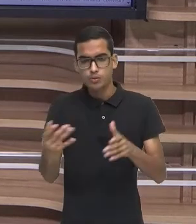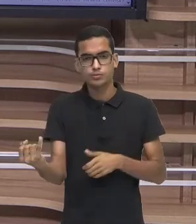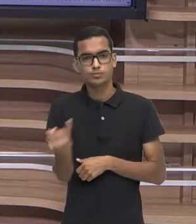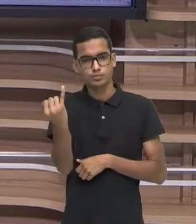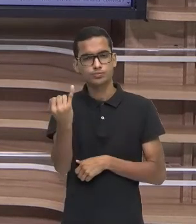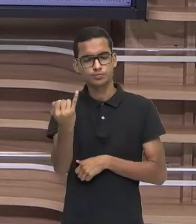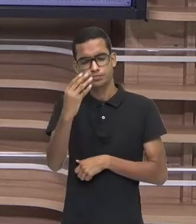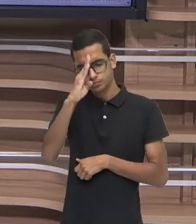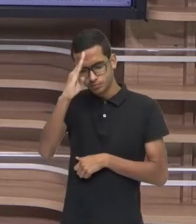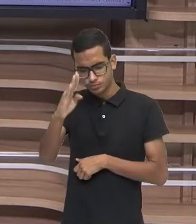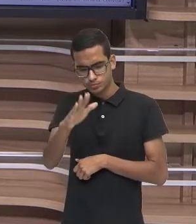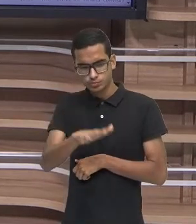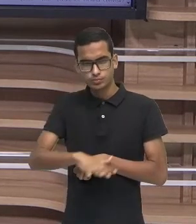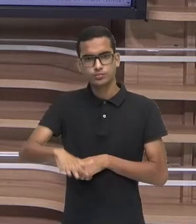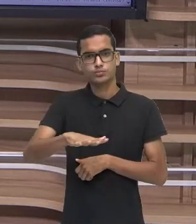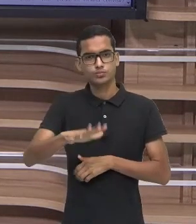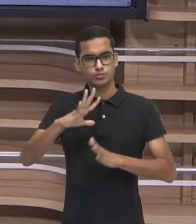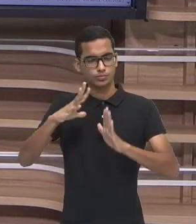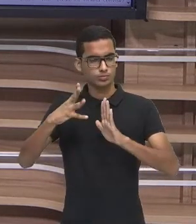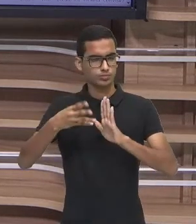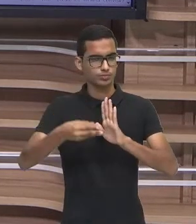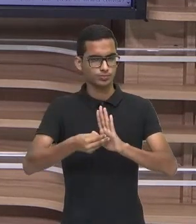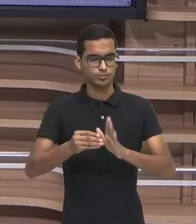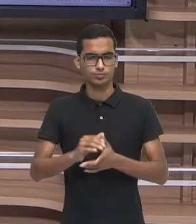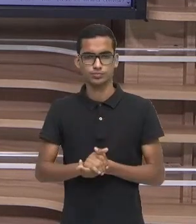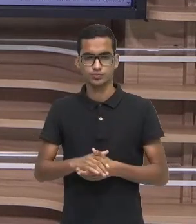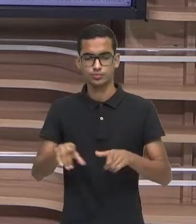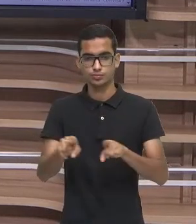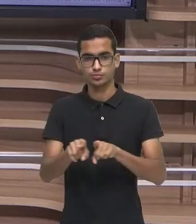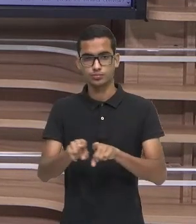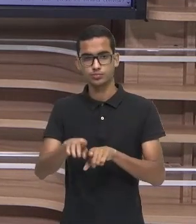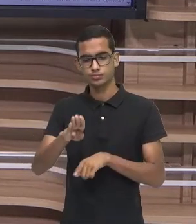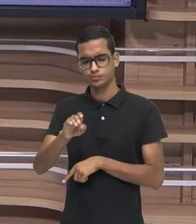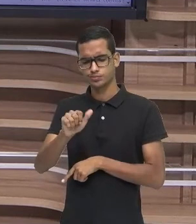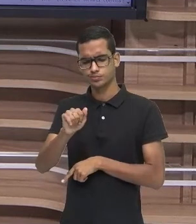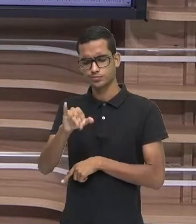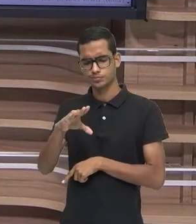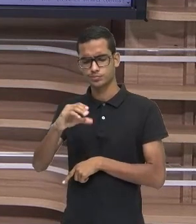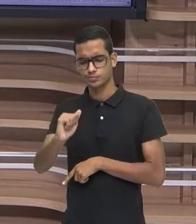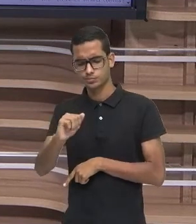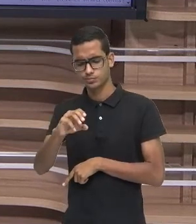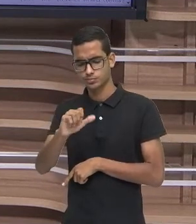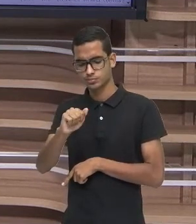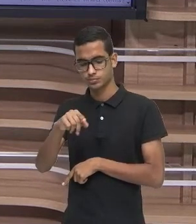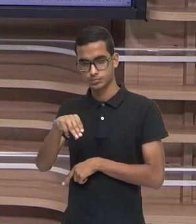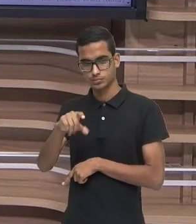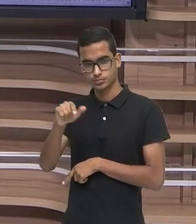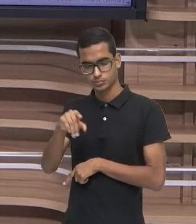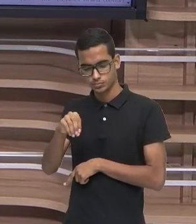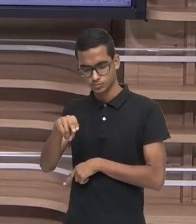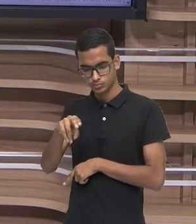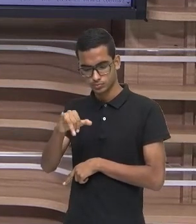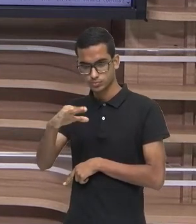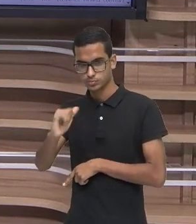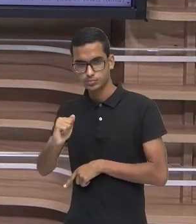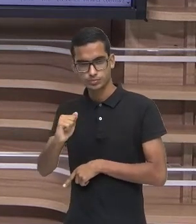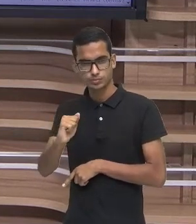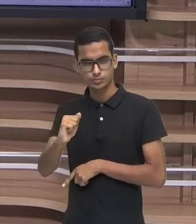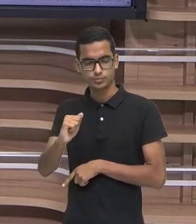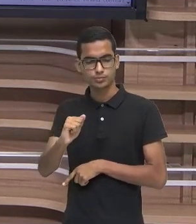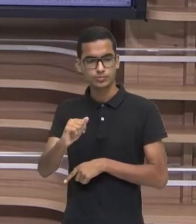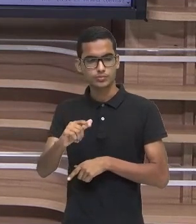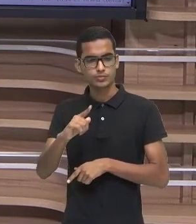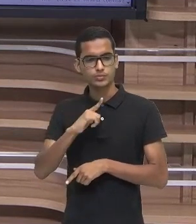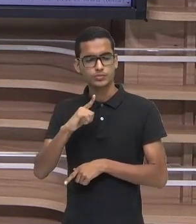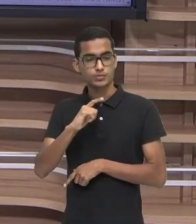rios, principalmente aqui para a nossa região, com a bacia amazônica. E nós temos aí uma participação